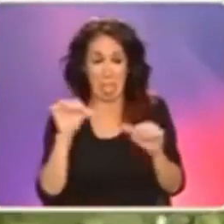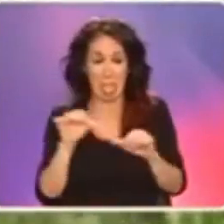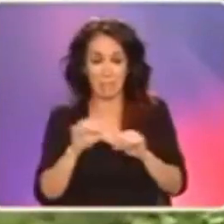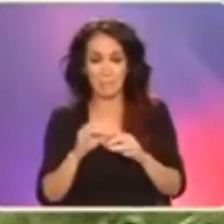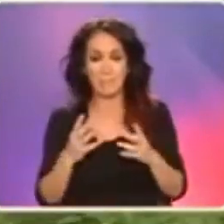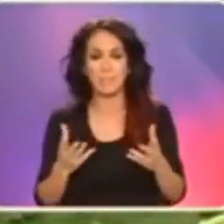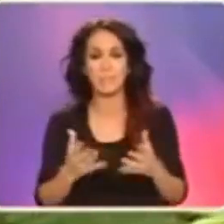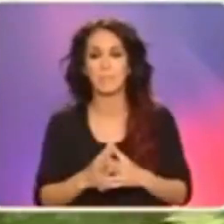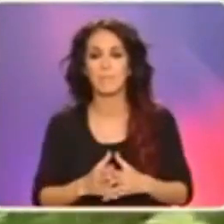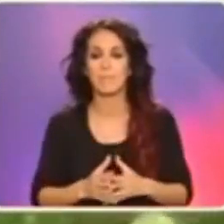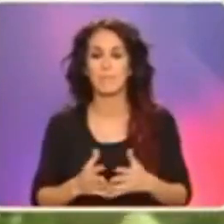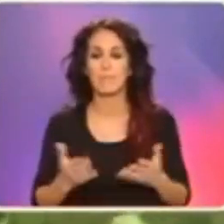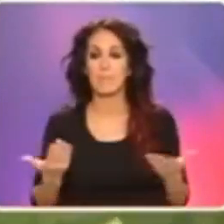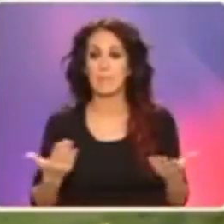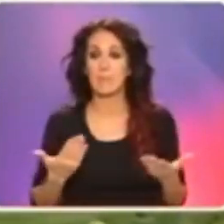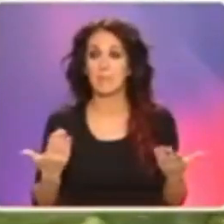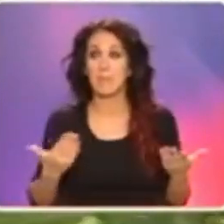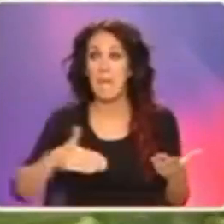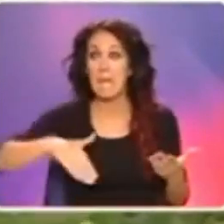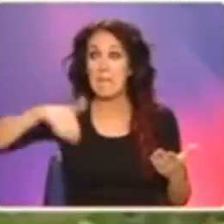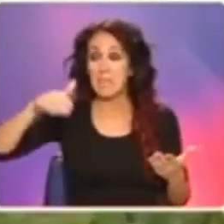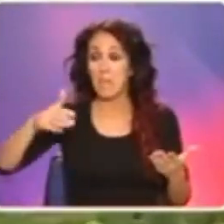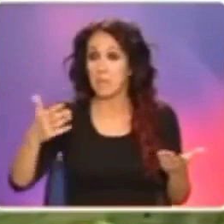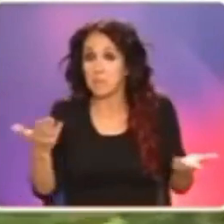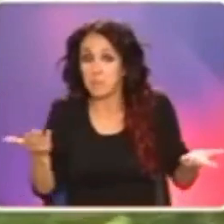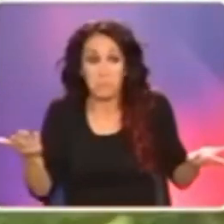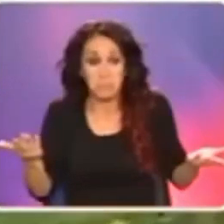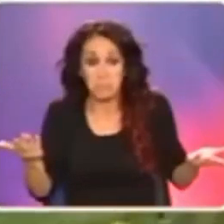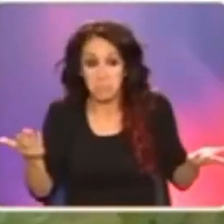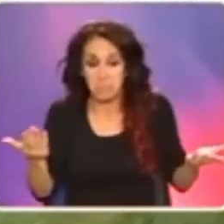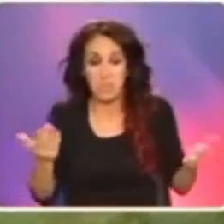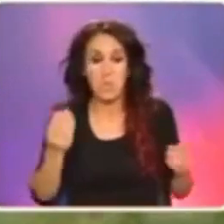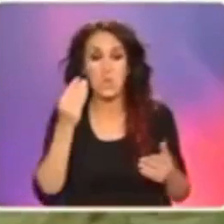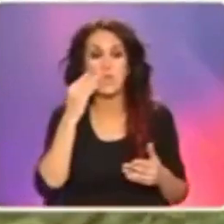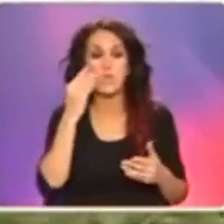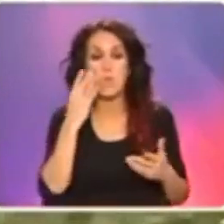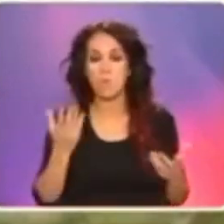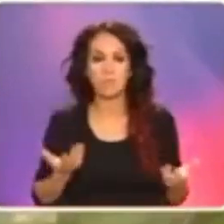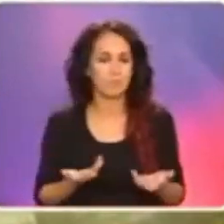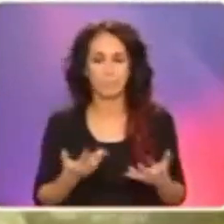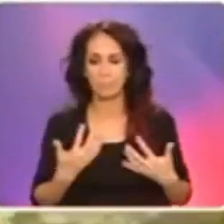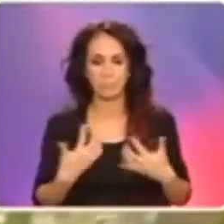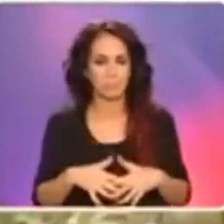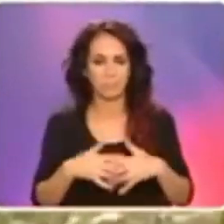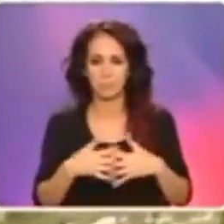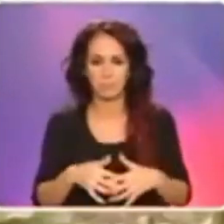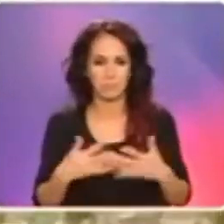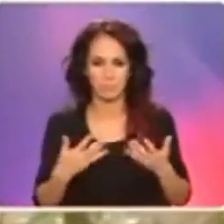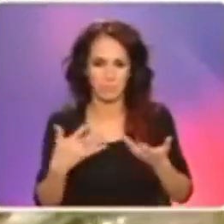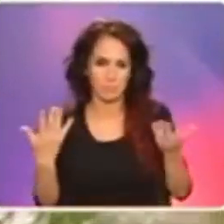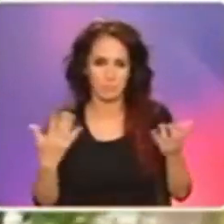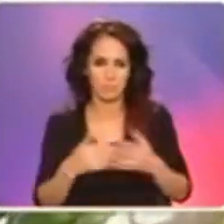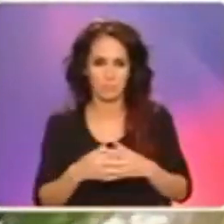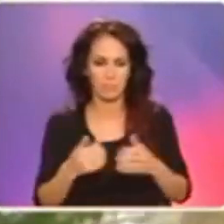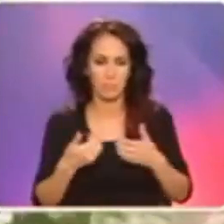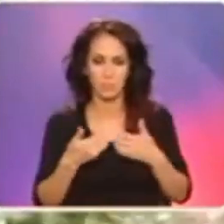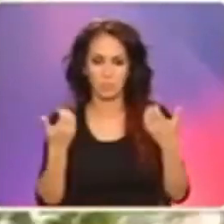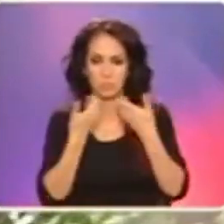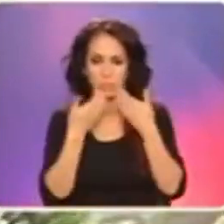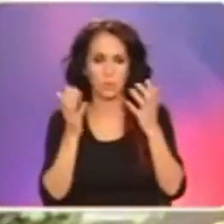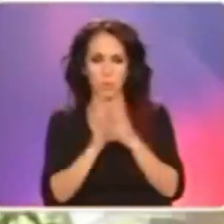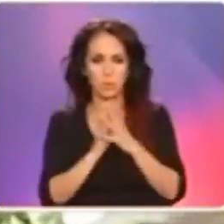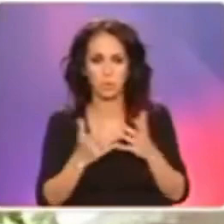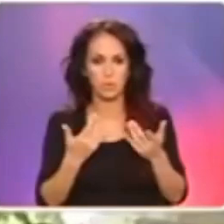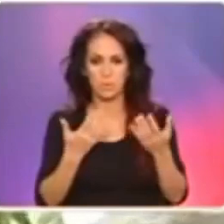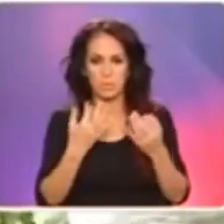como... Que idade verdadeiramente é que ele dava para dar, como é que ele estava, como é, tudo.